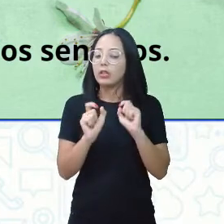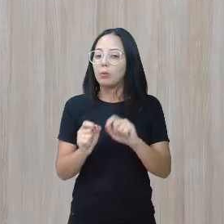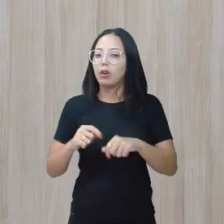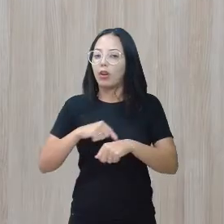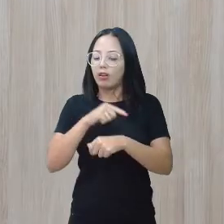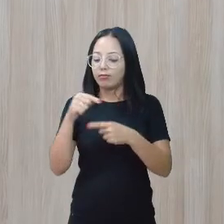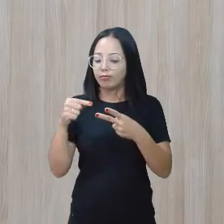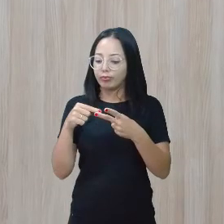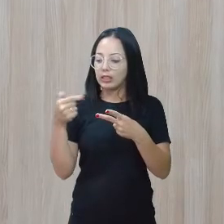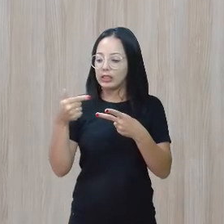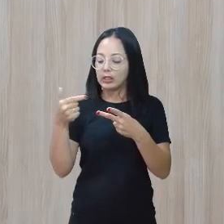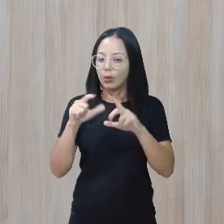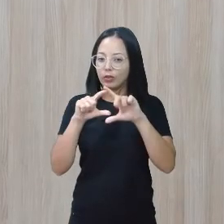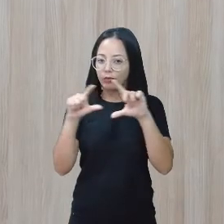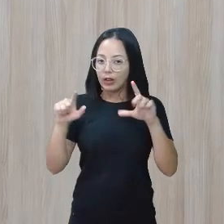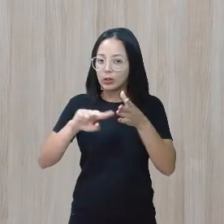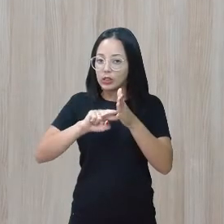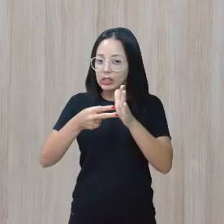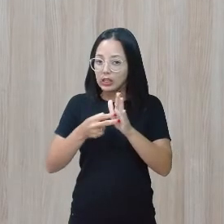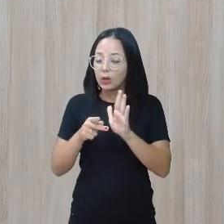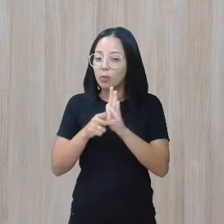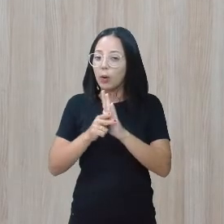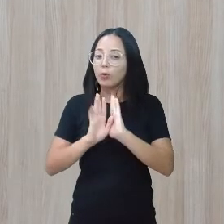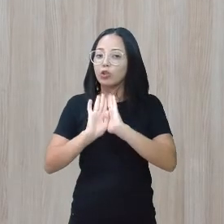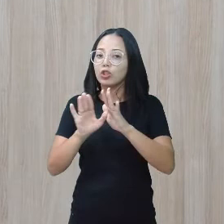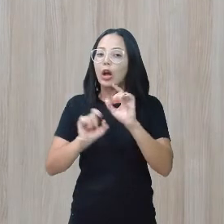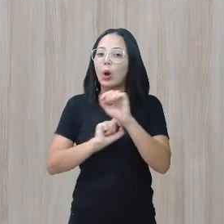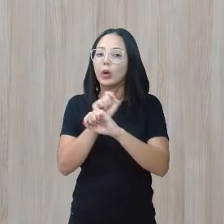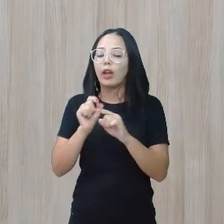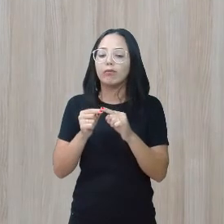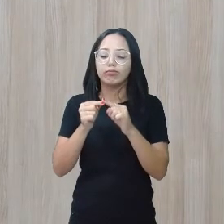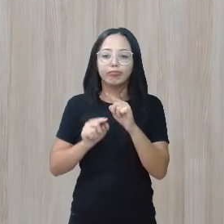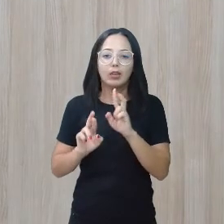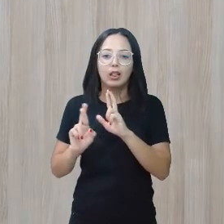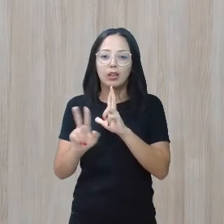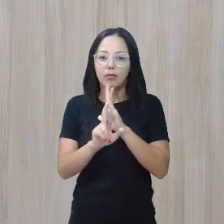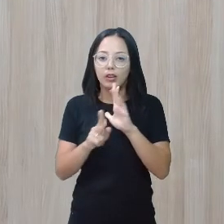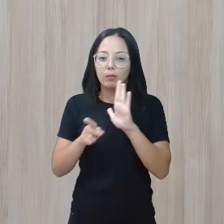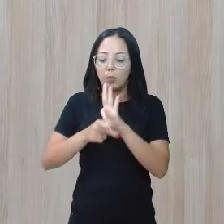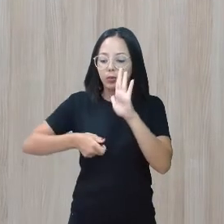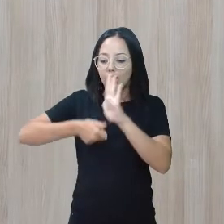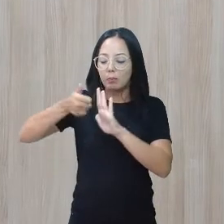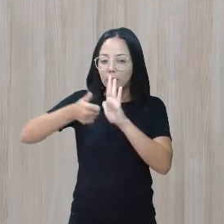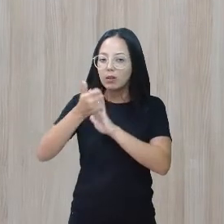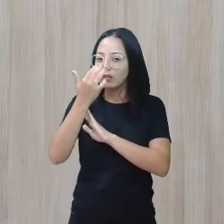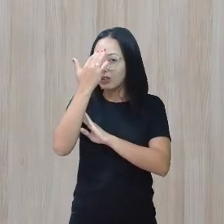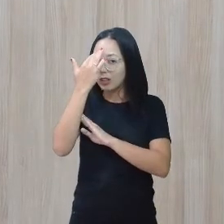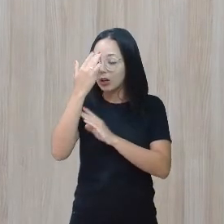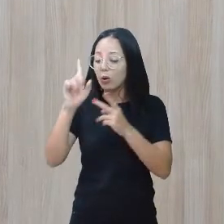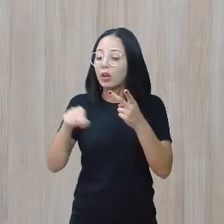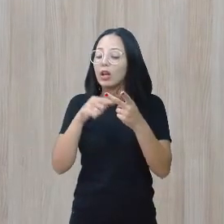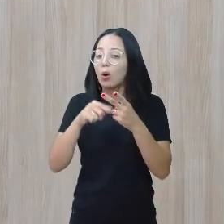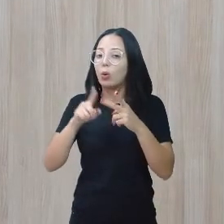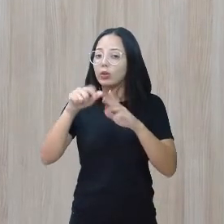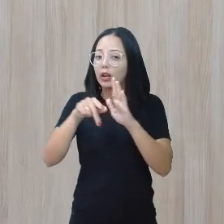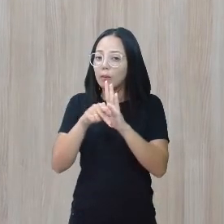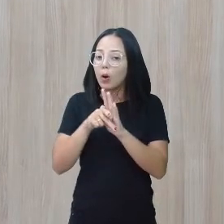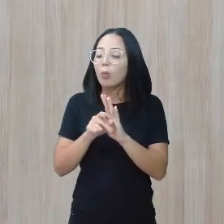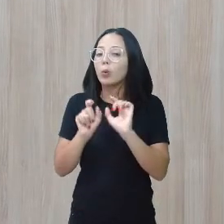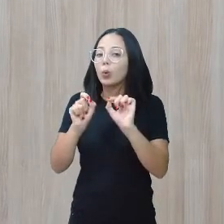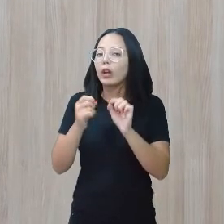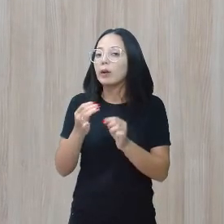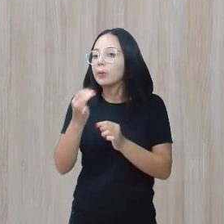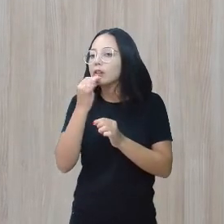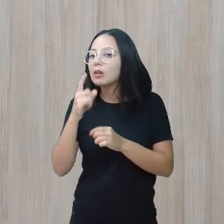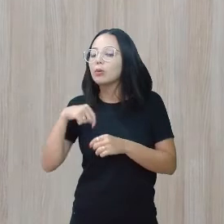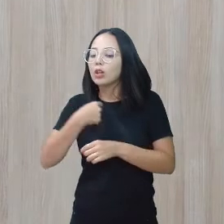segunda frase o sentido da palavra cabo já é completamente distinto da primeira, né? Enquanto a outra é um objeto físico, é